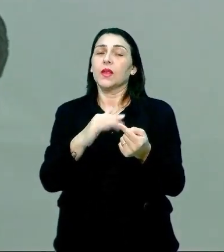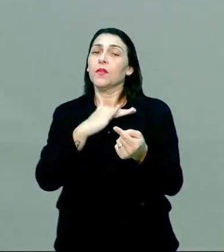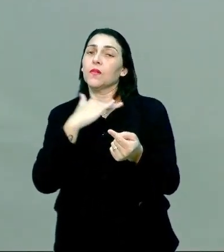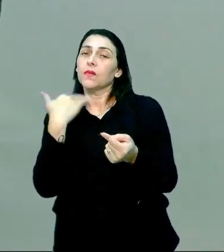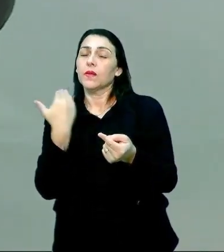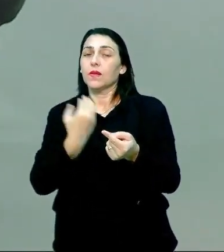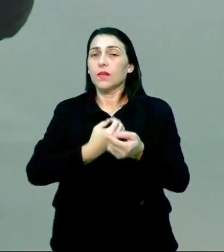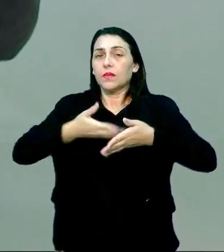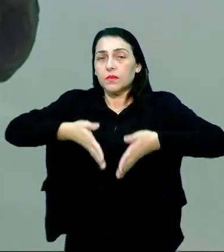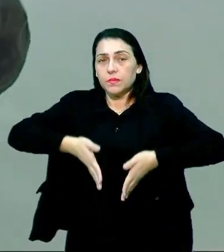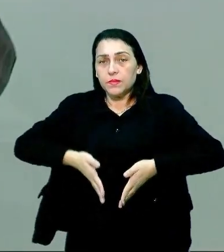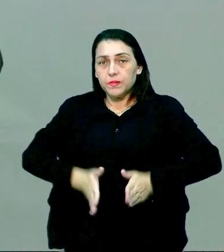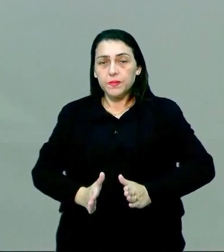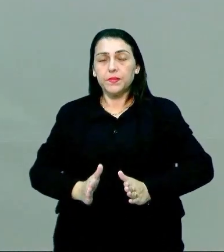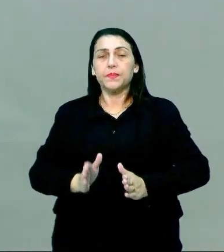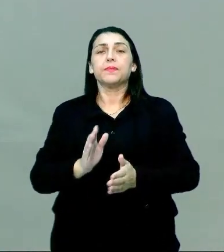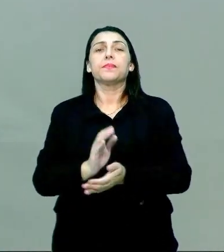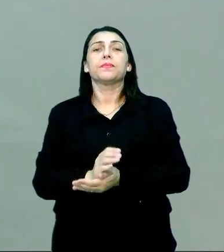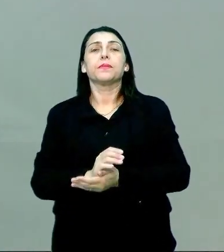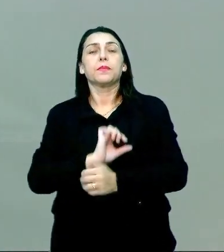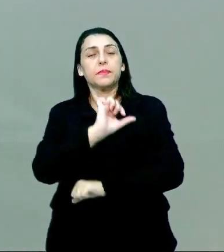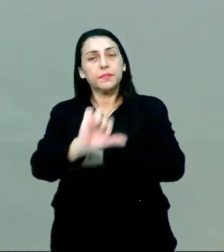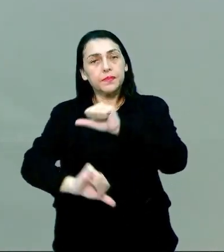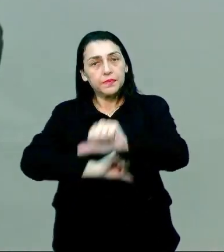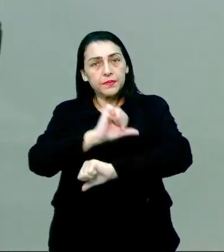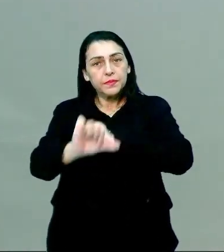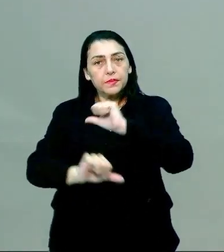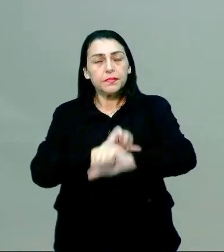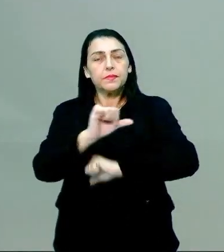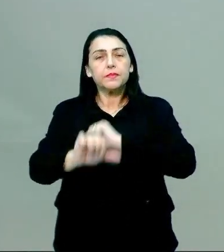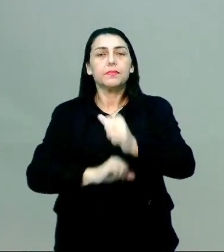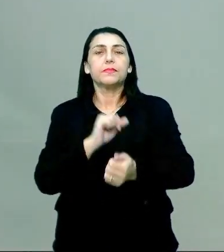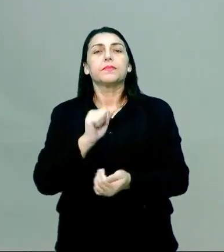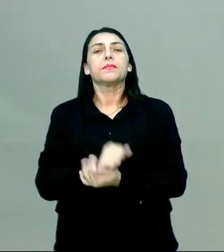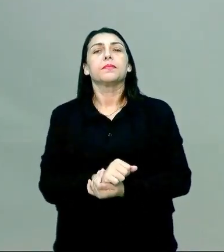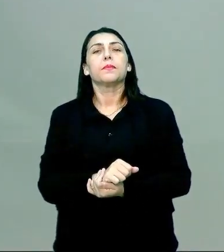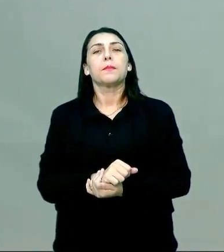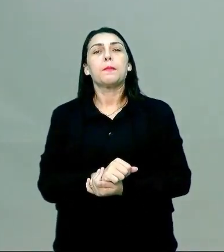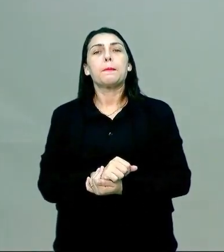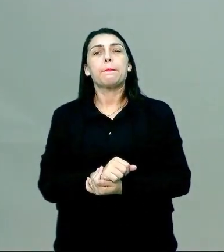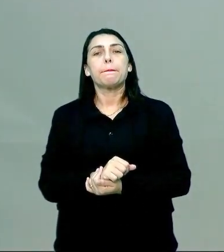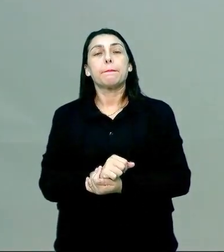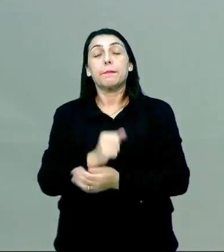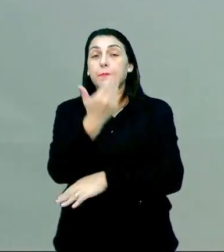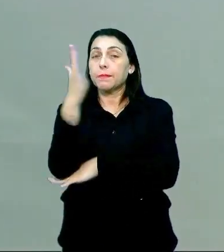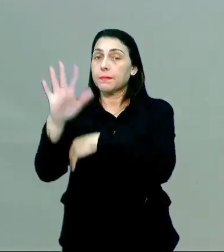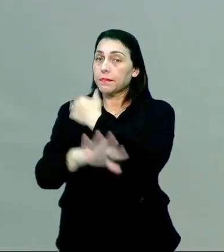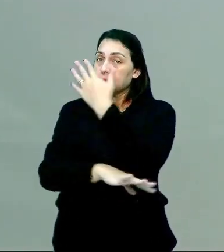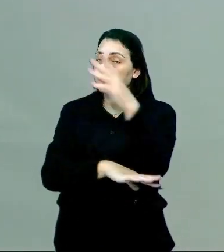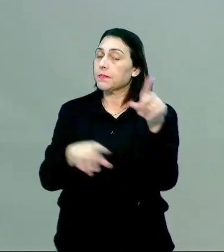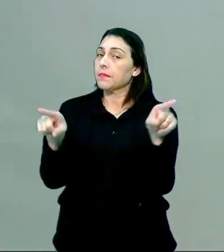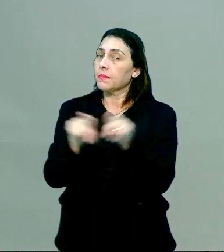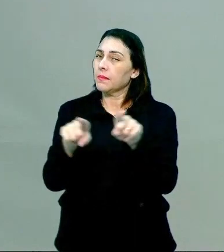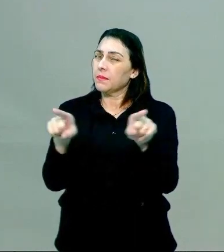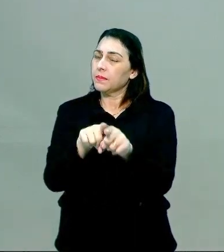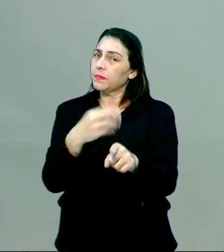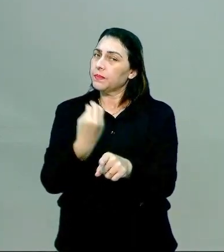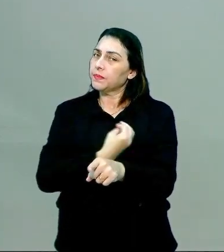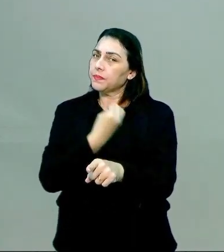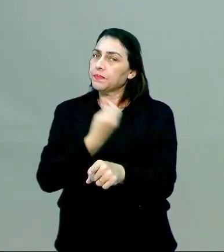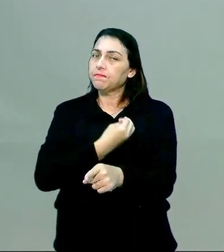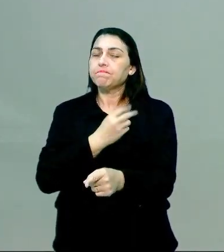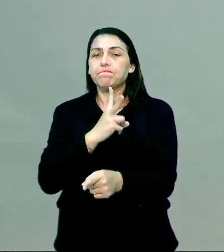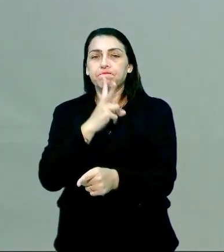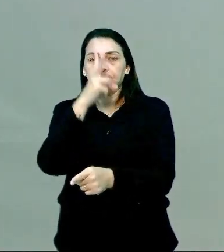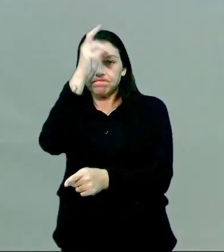morte, vida, nascimento, transformação, e o caso da natureza vai estar muito envolvido. Então